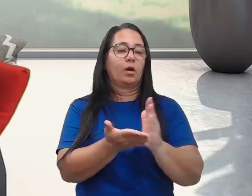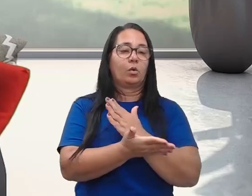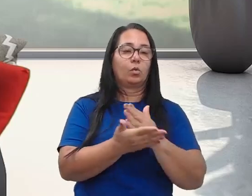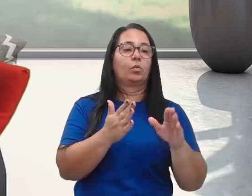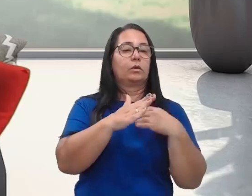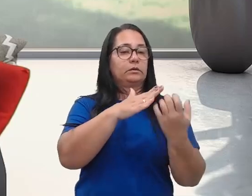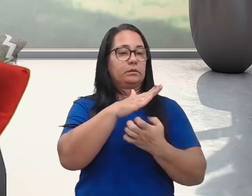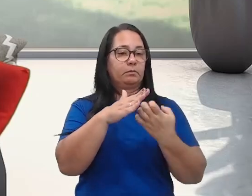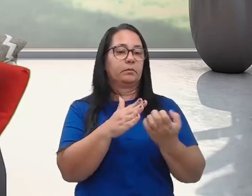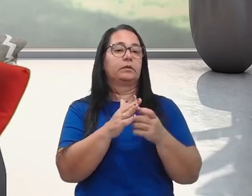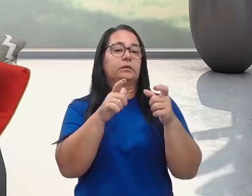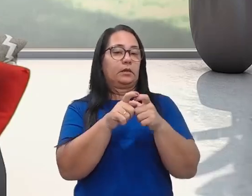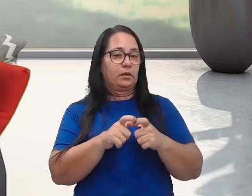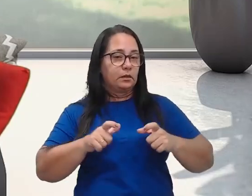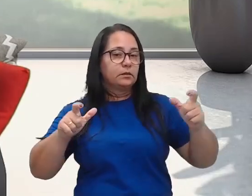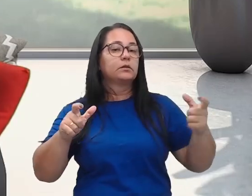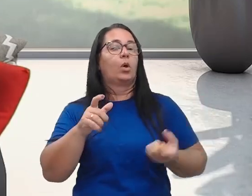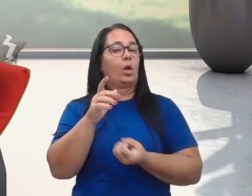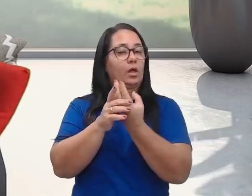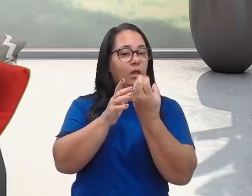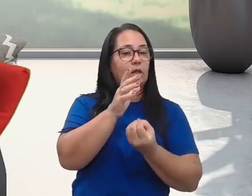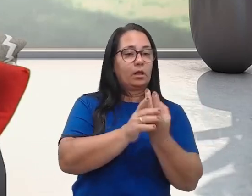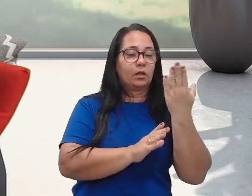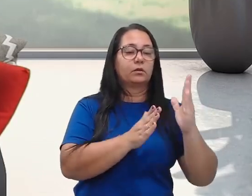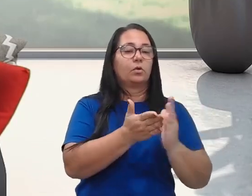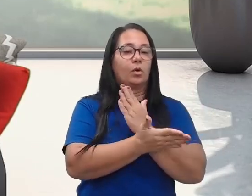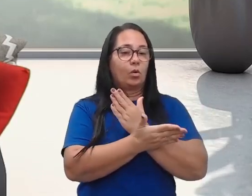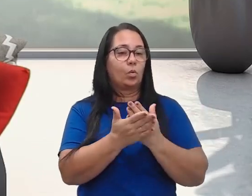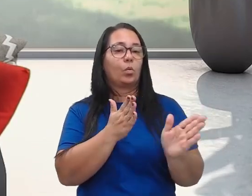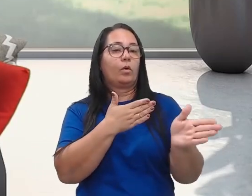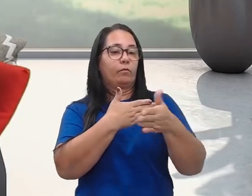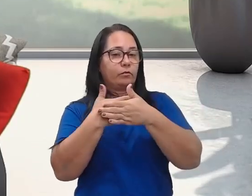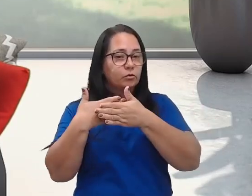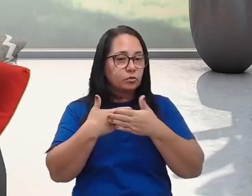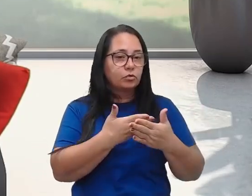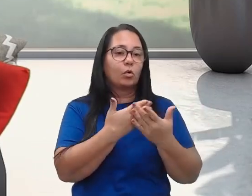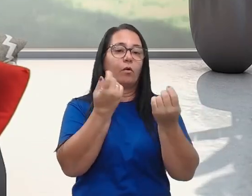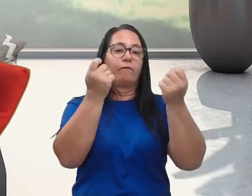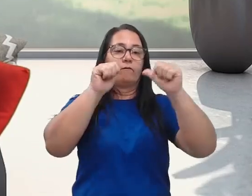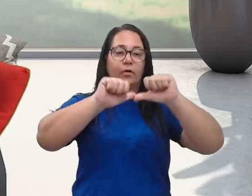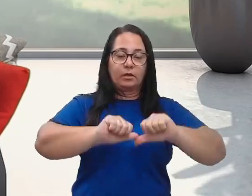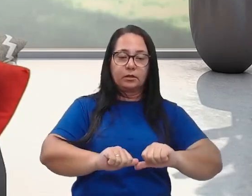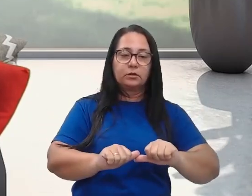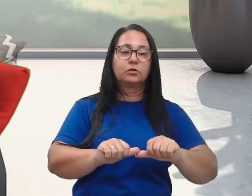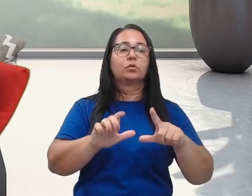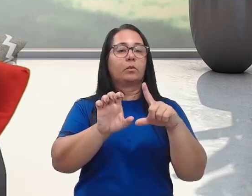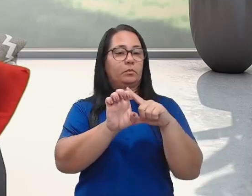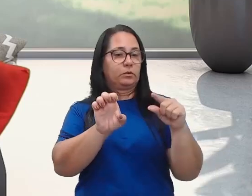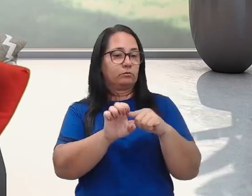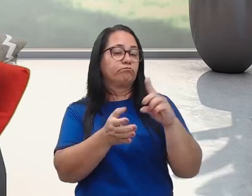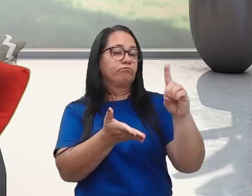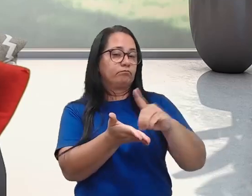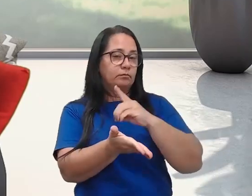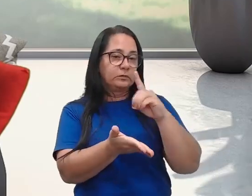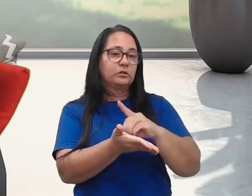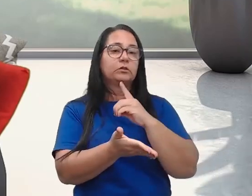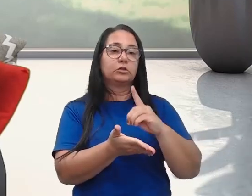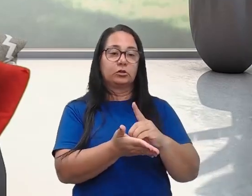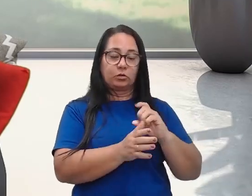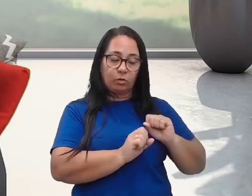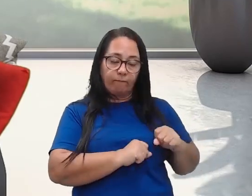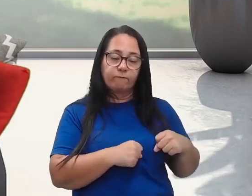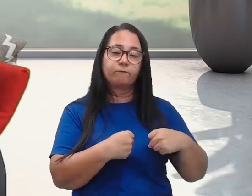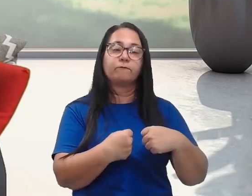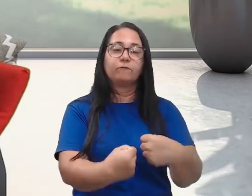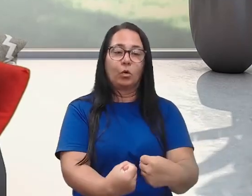criadas, outras elas deixaram de existir, né, faliram, e o empreendedorismo digital ele chega com muita força para ser